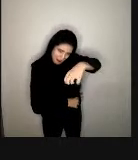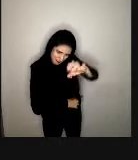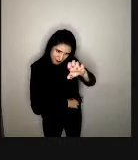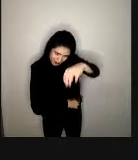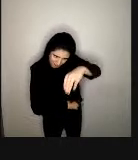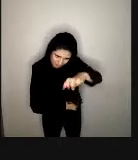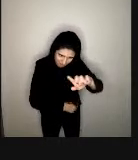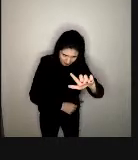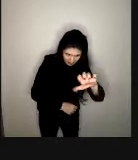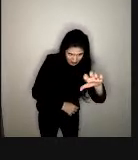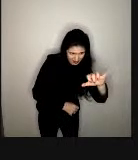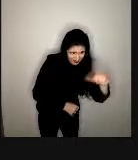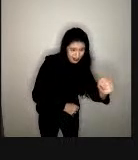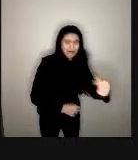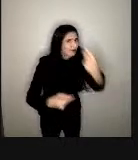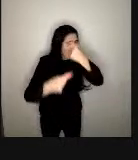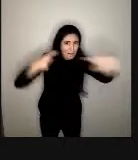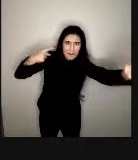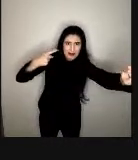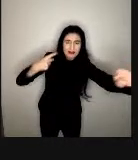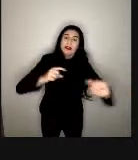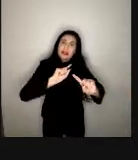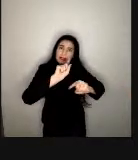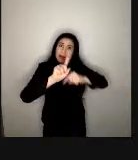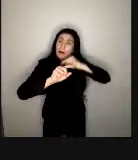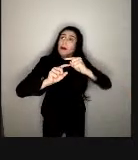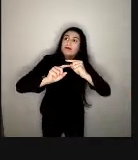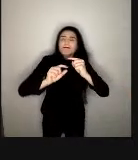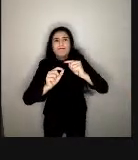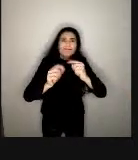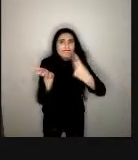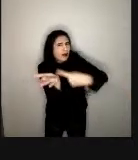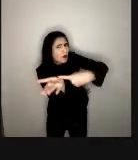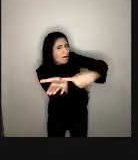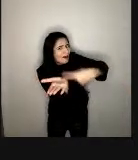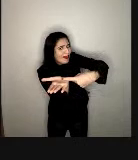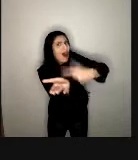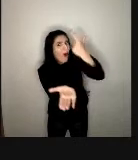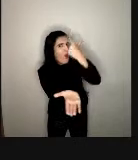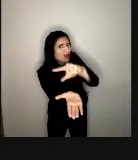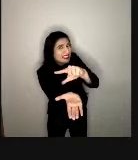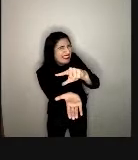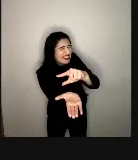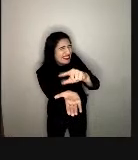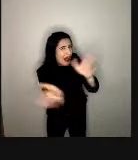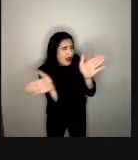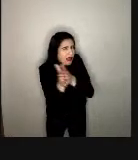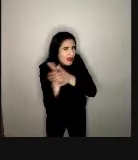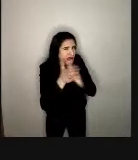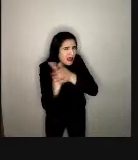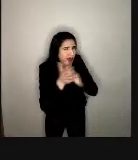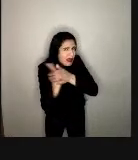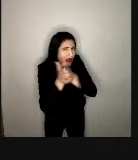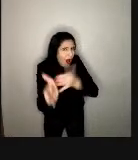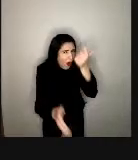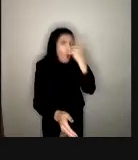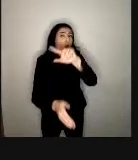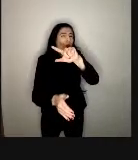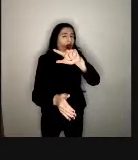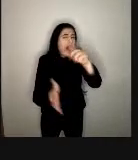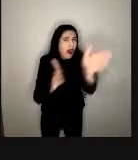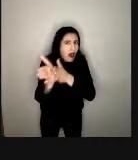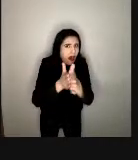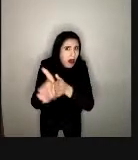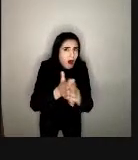para nós. E nós montamos a exposição às vésperas da abertura da Assembleia Geral, e